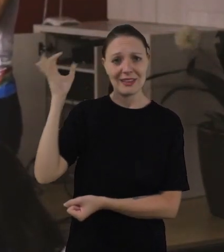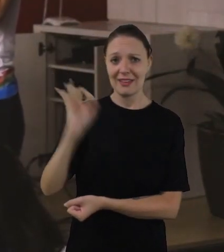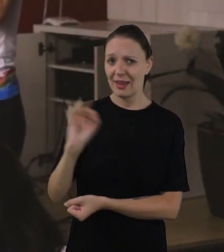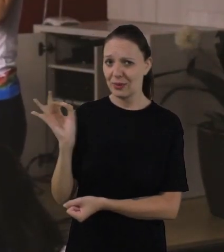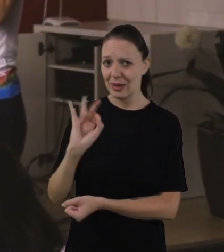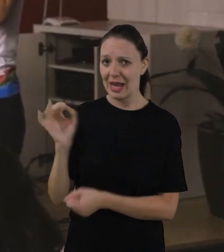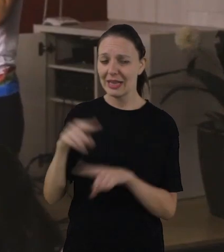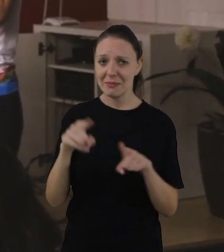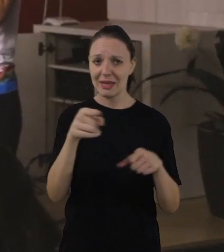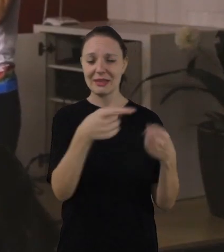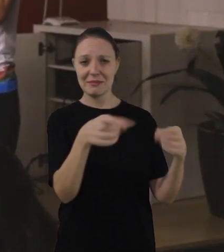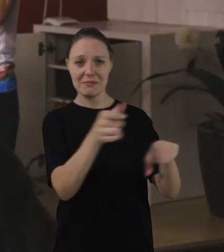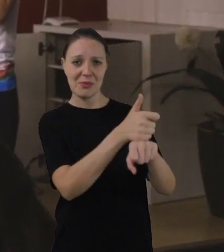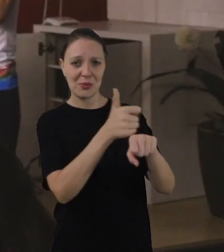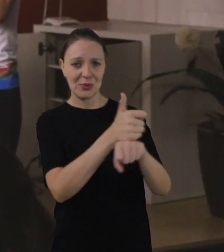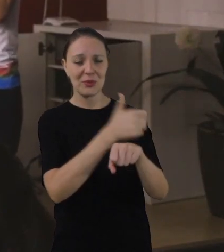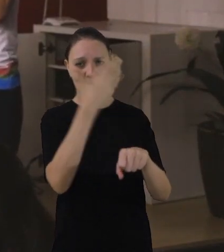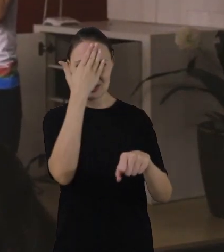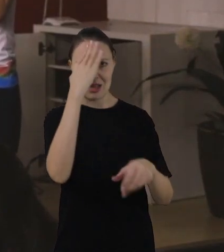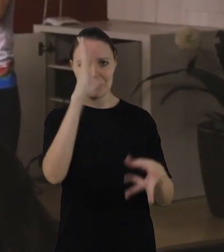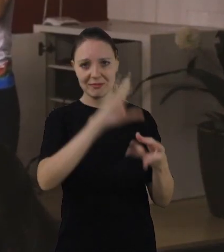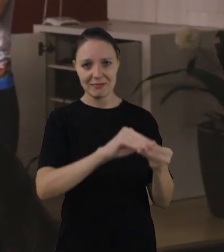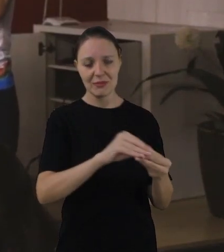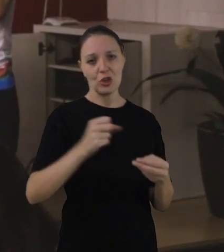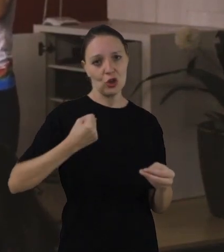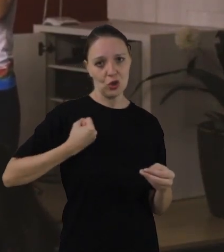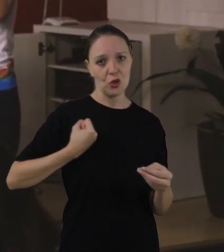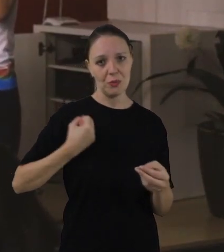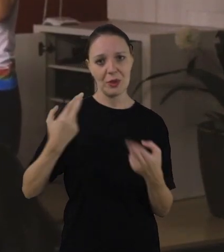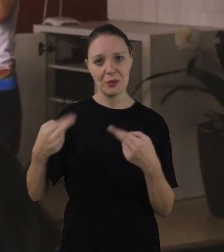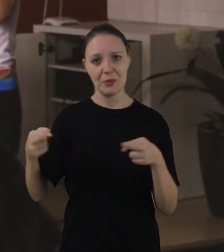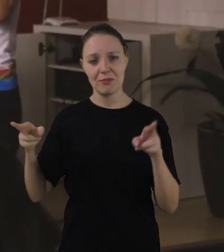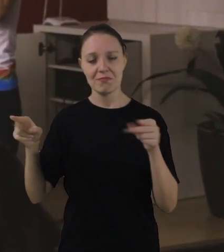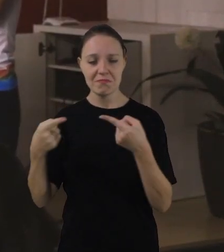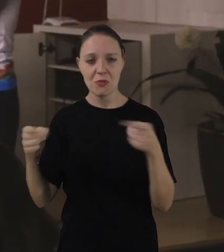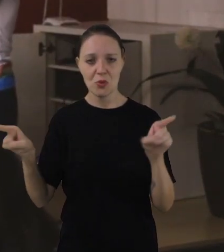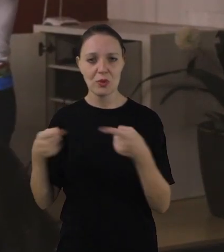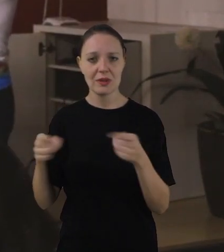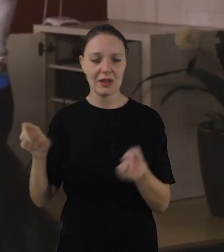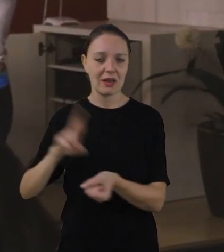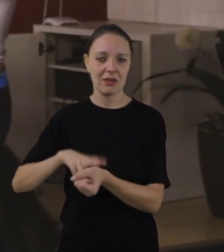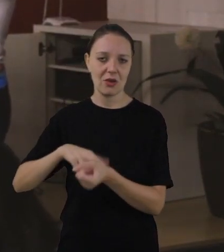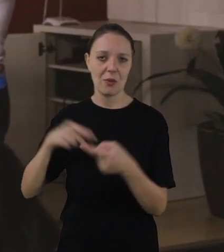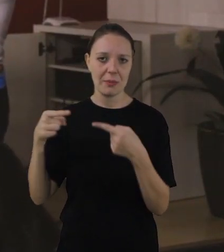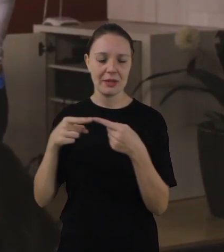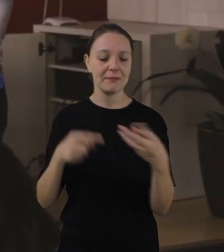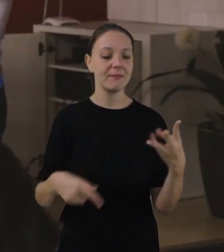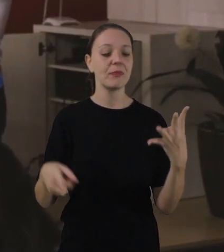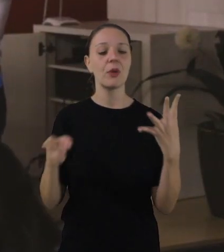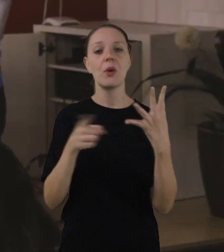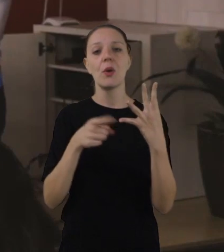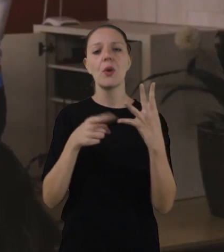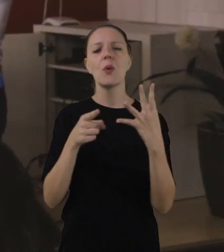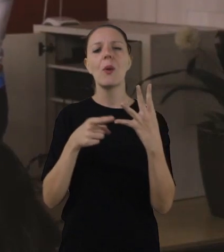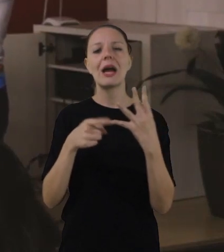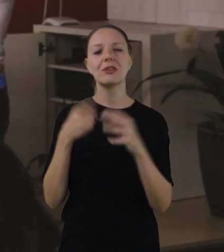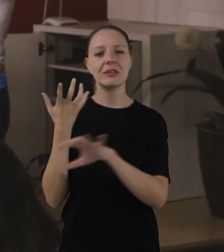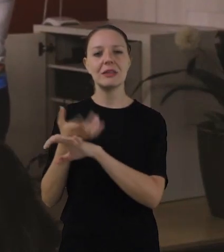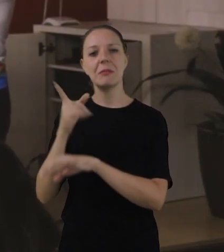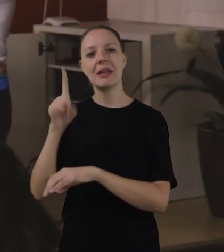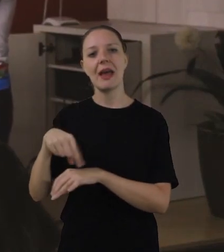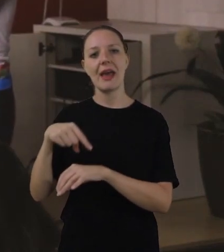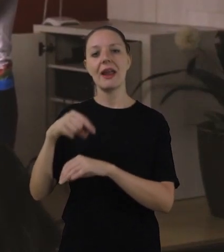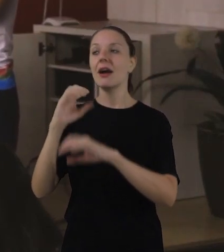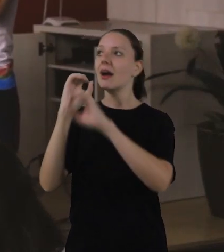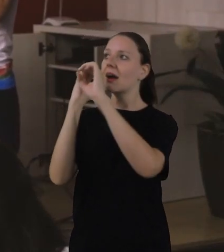consegui entender, mas quem é músico trabalha com números, por incrível que pareça. E a astronomia, que era para compreender